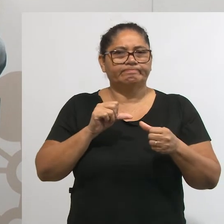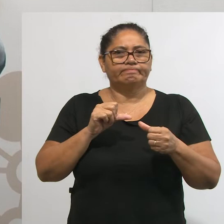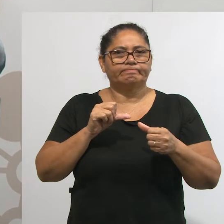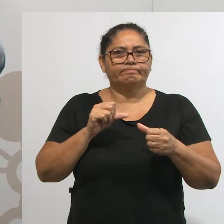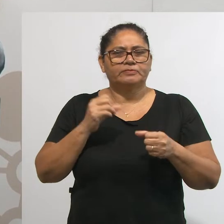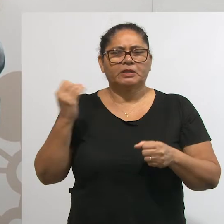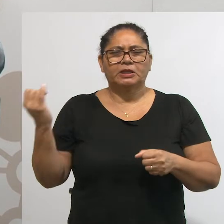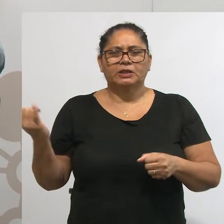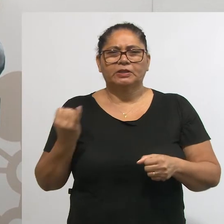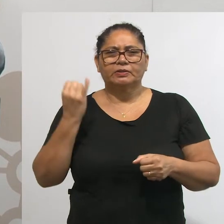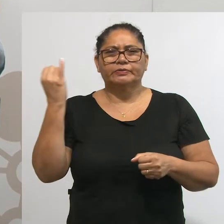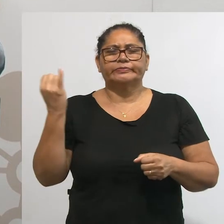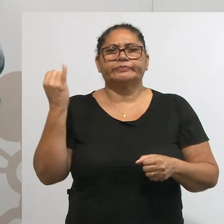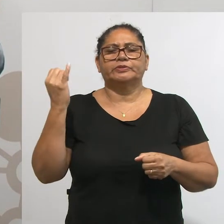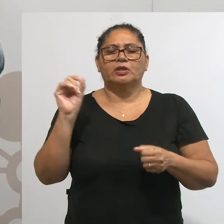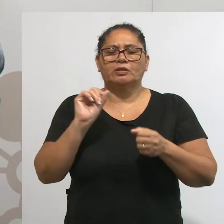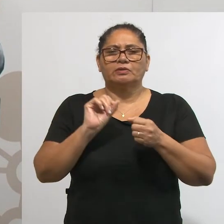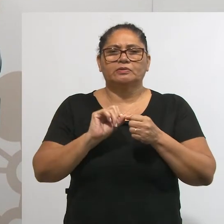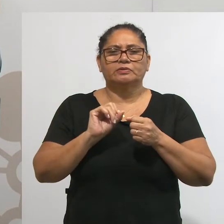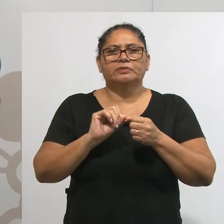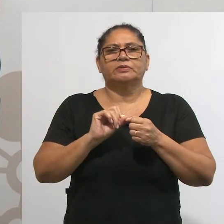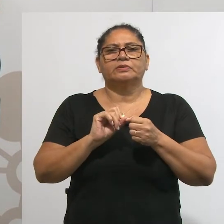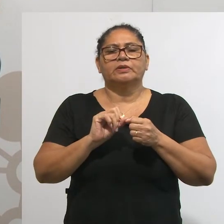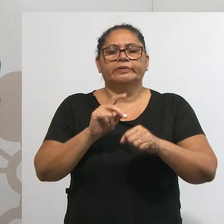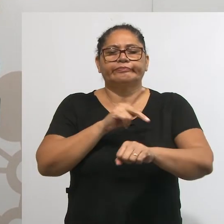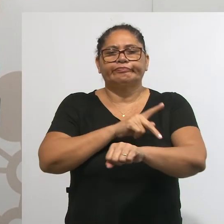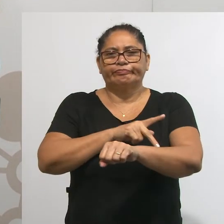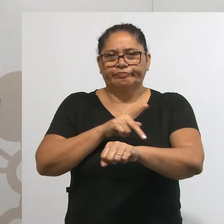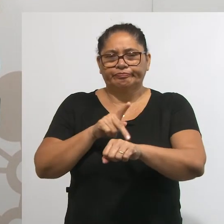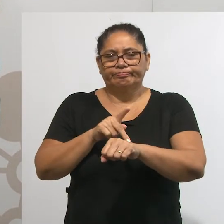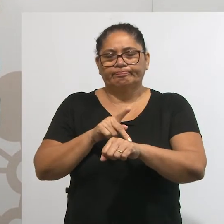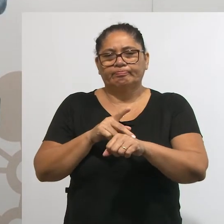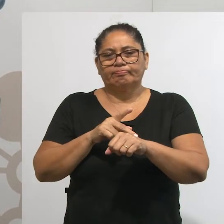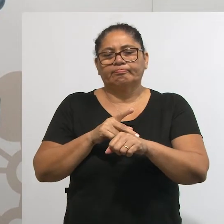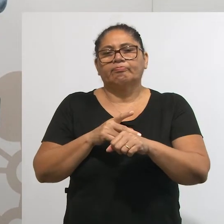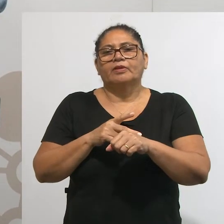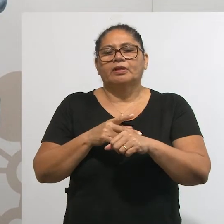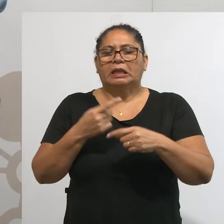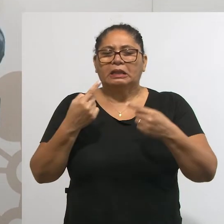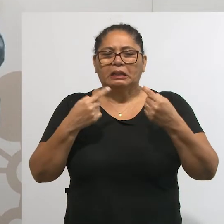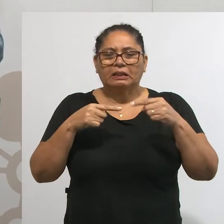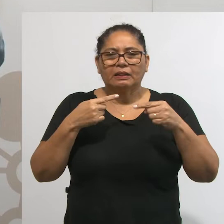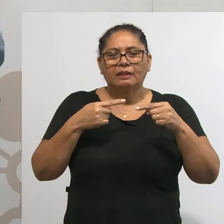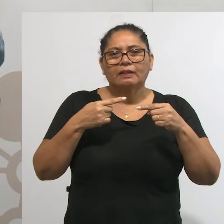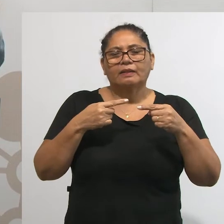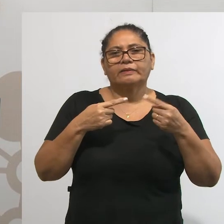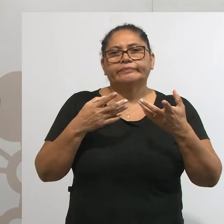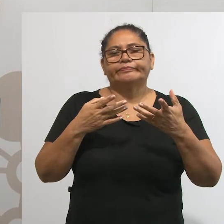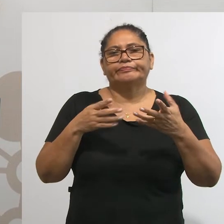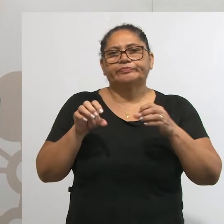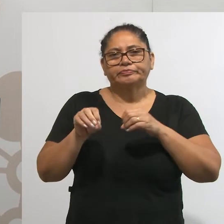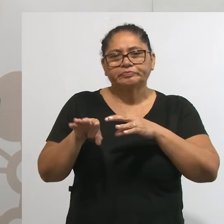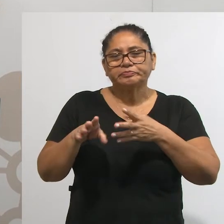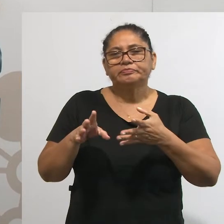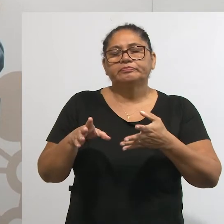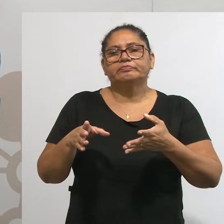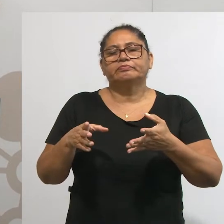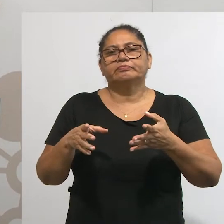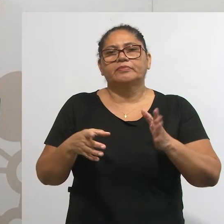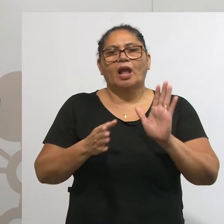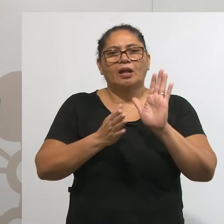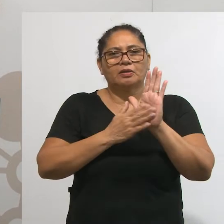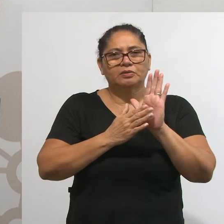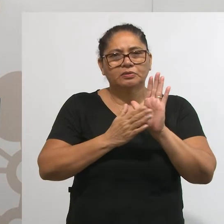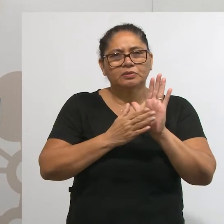é tão essencial para o fazer pedagógico. Então, sendo crítico da educação bancária e